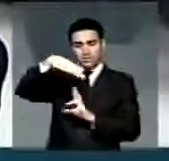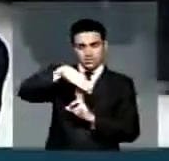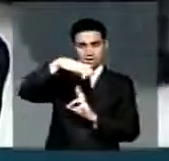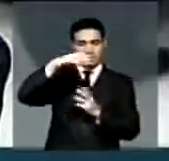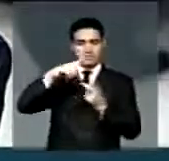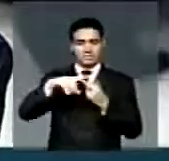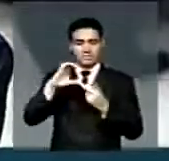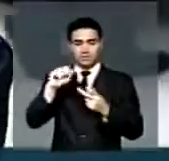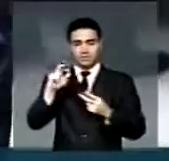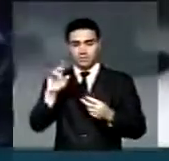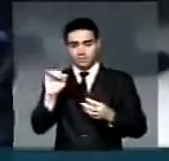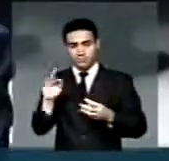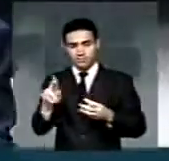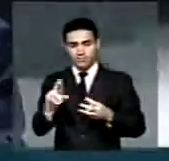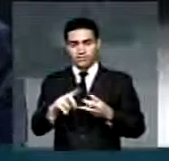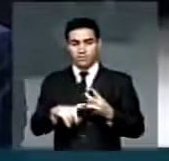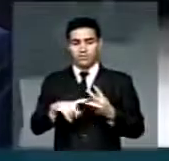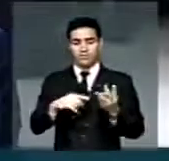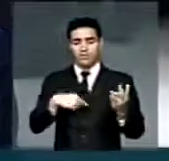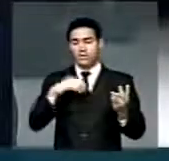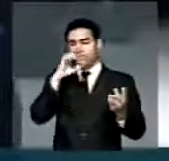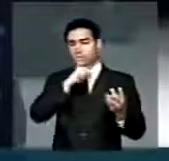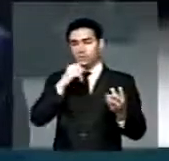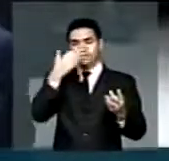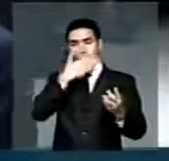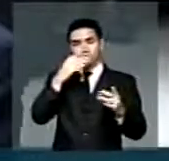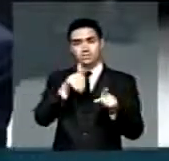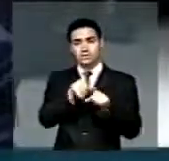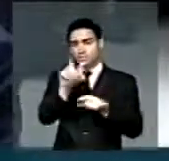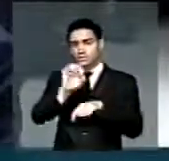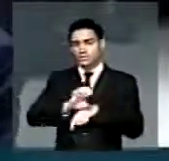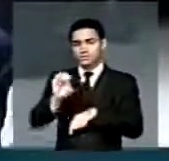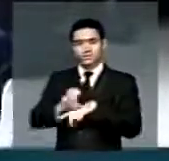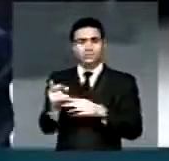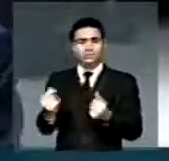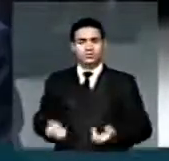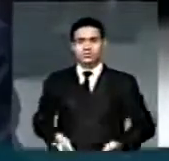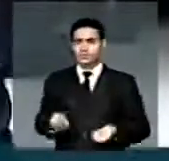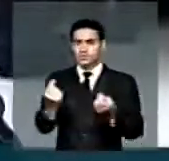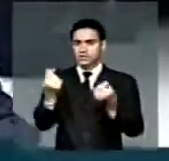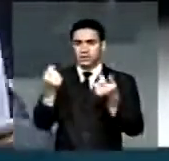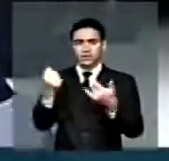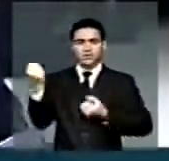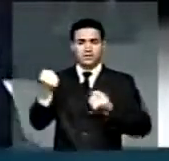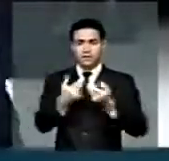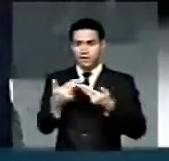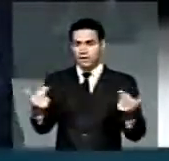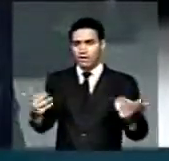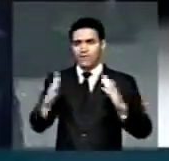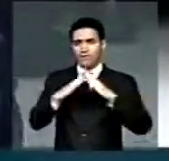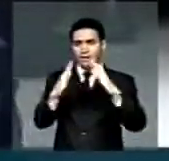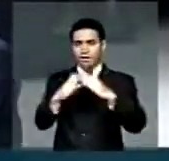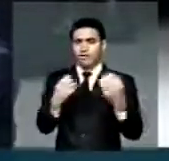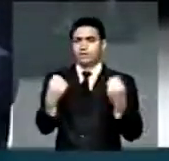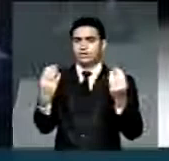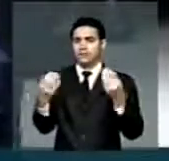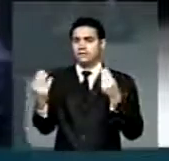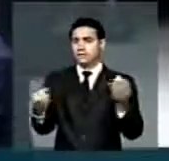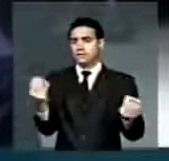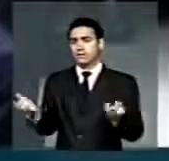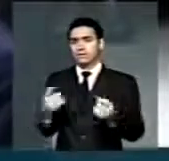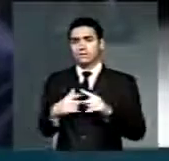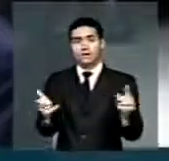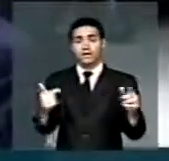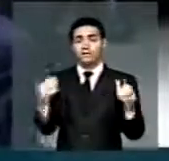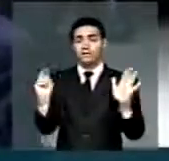Brahma, Carrefour, Pão de Açúcar e estatais também. Muito dinheiro, muitos carros e casas sendo distribuídas, mas não se